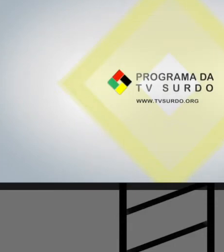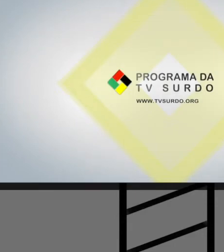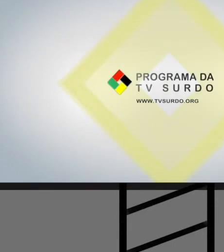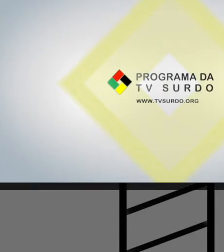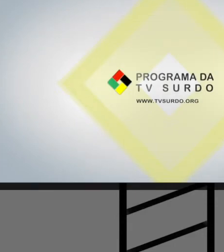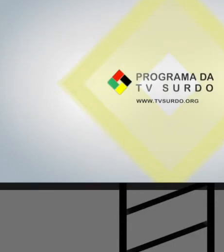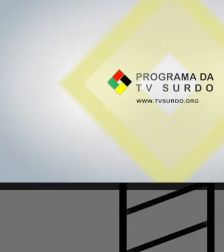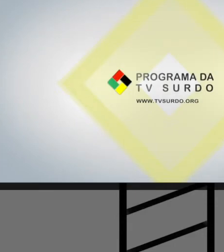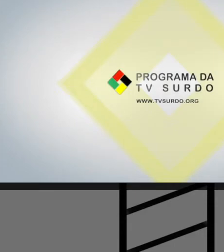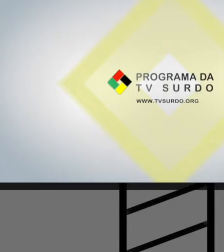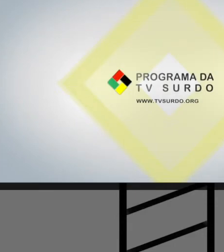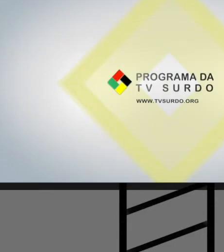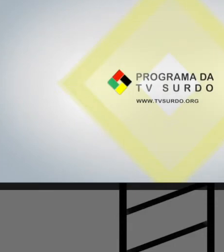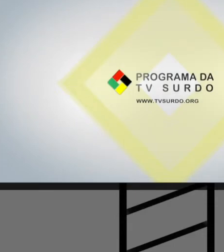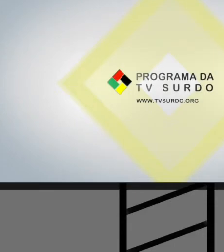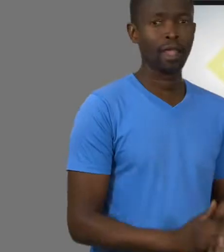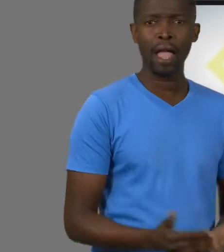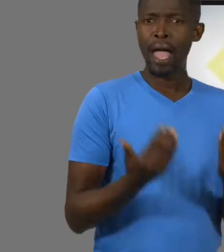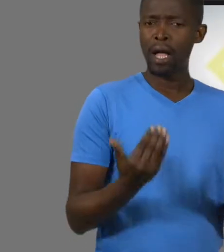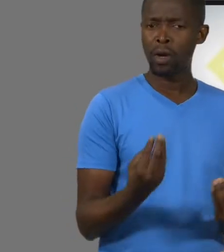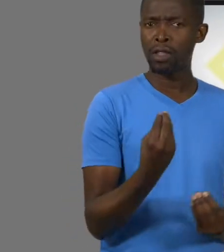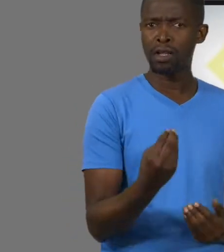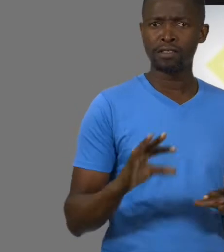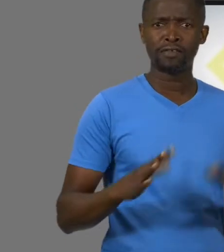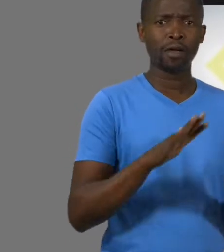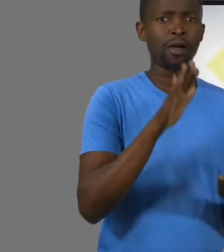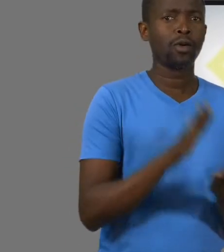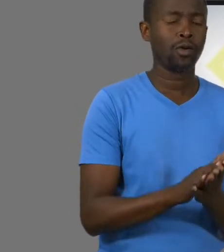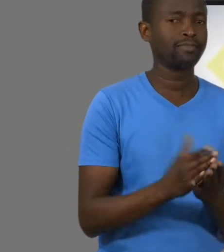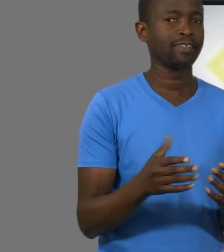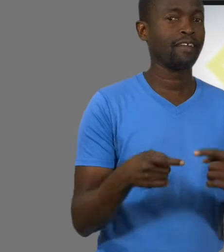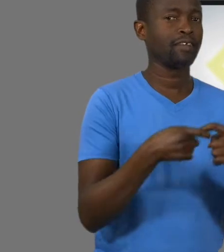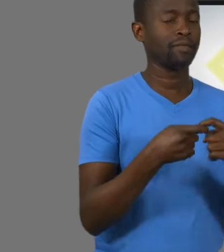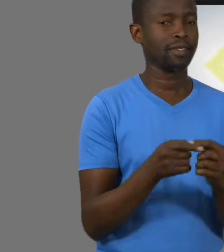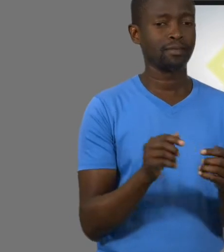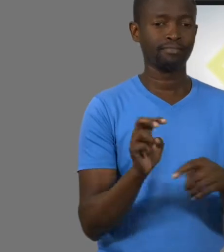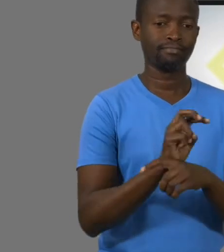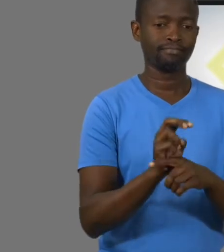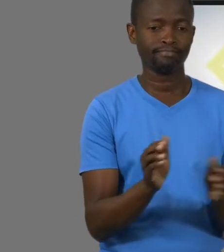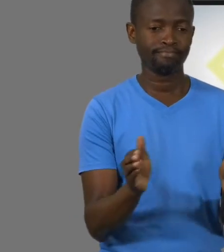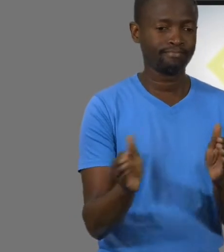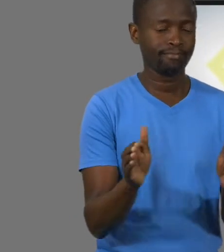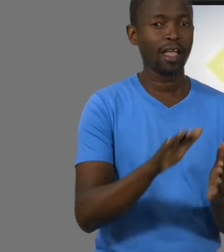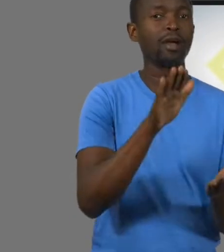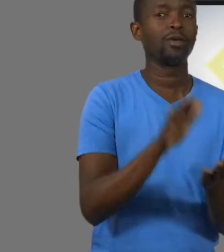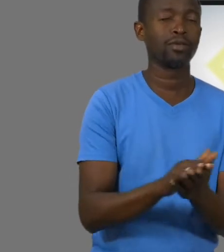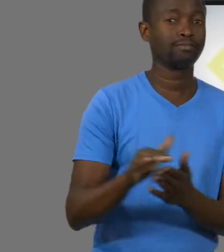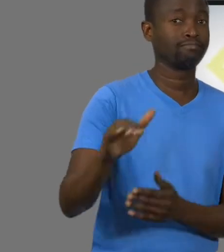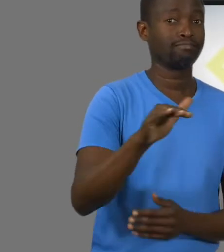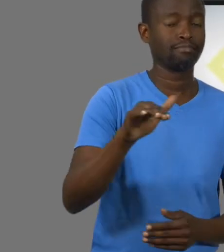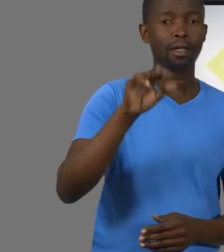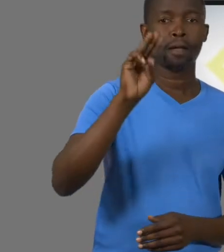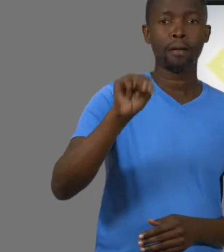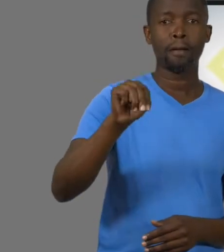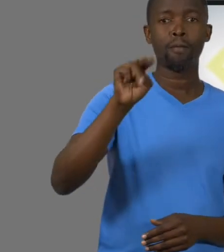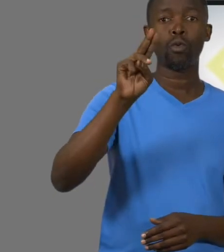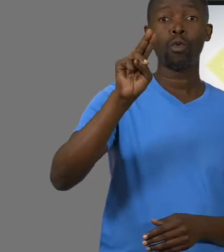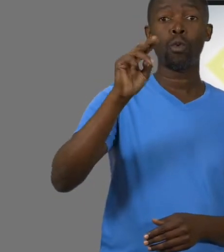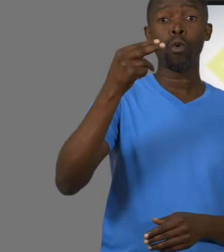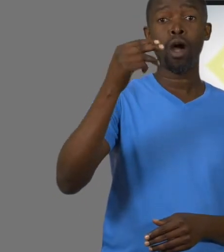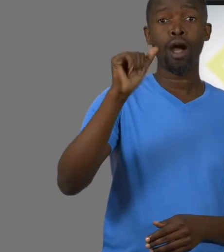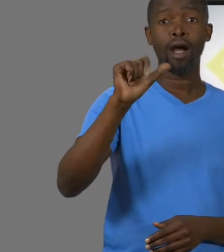não mais conheceu o caminho de volta. Neste momento, ela encontra-se sob cuidados de uma família no